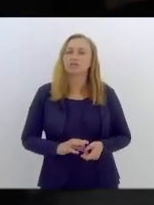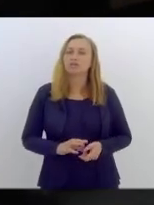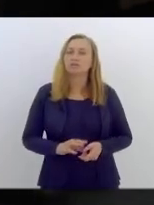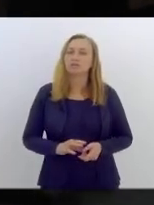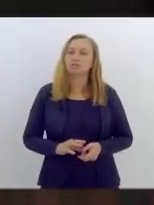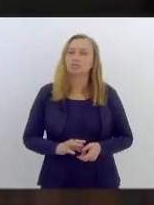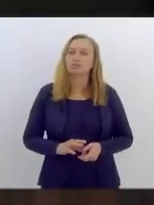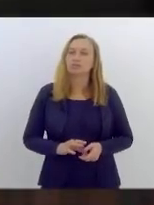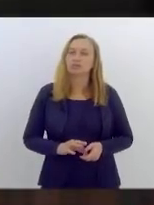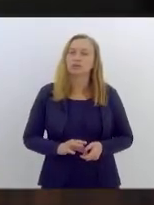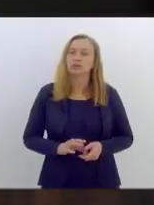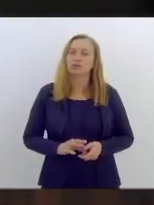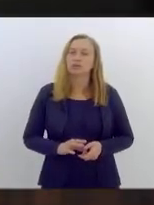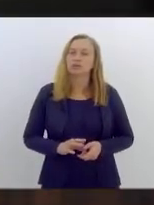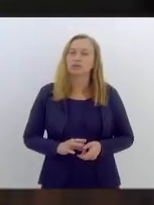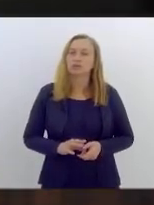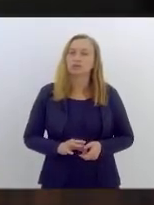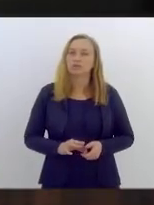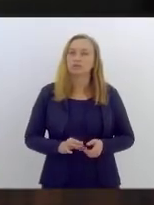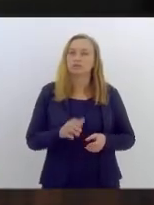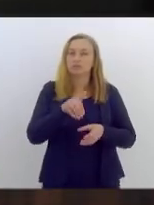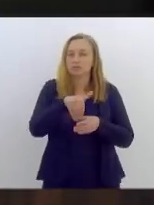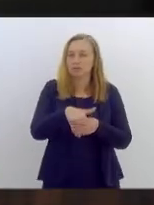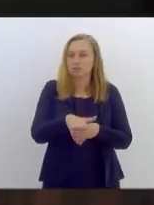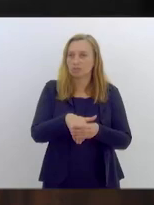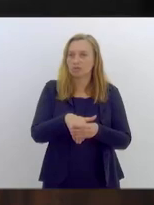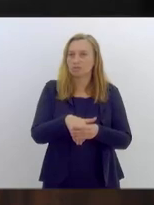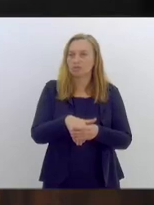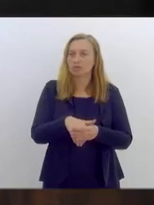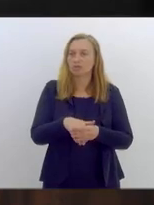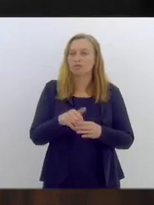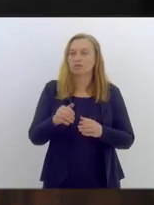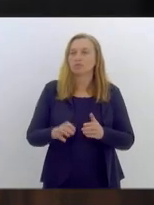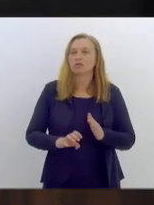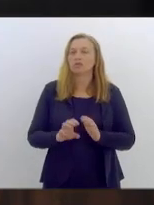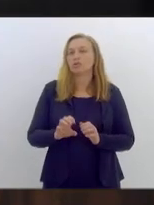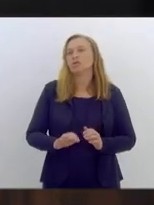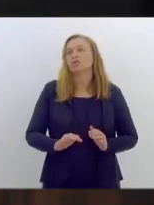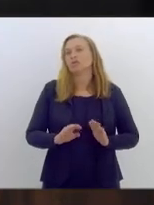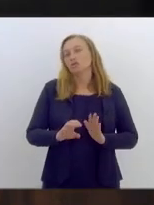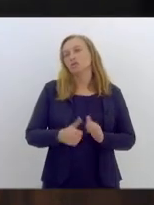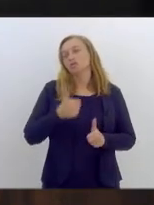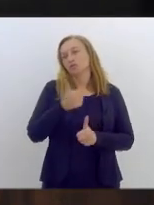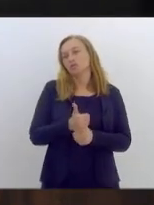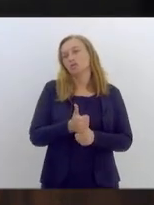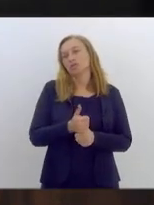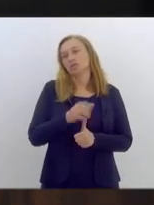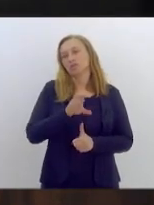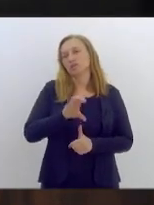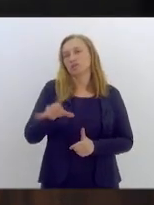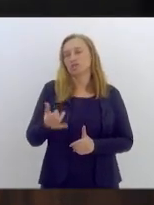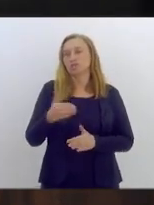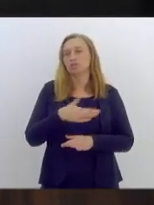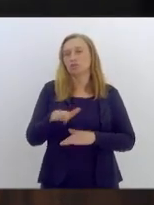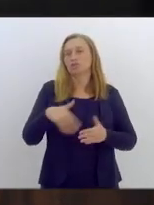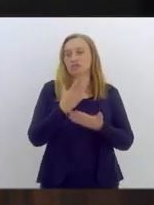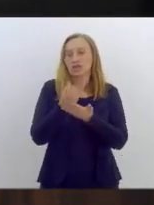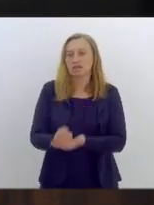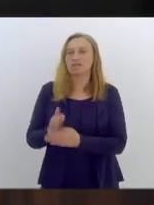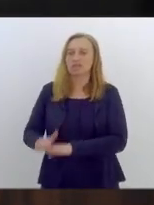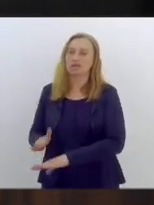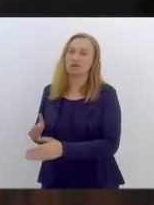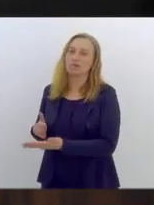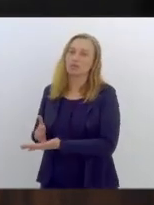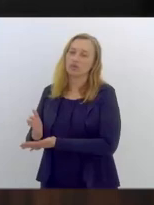Com os pareceres emitidos, em votação, o substitutivo da CCJ. Senhores que aprovam, permaneçam como